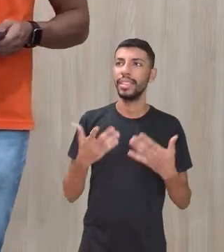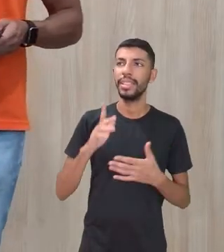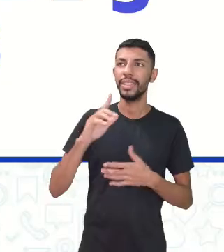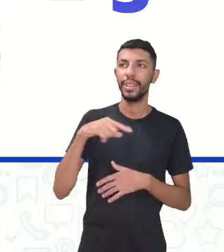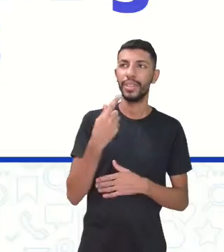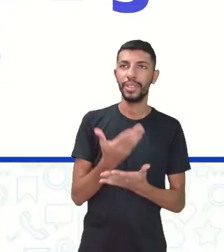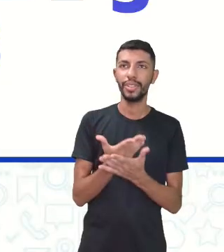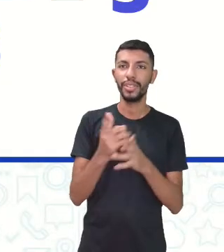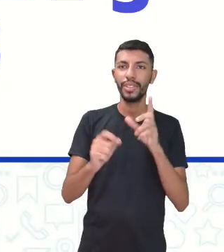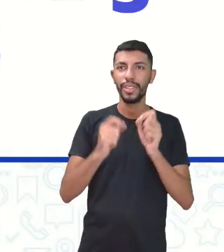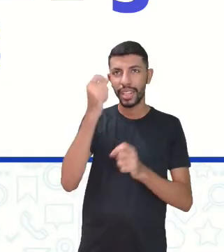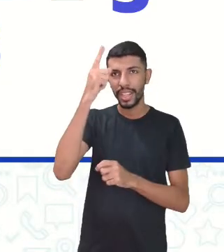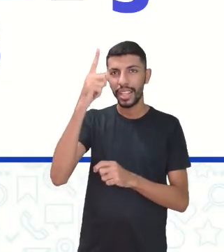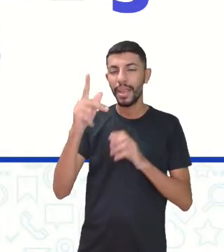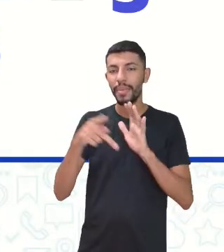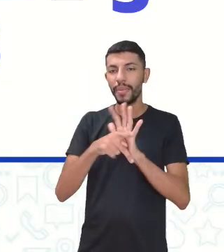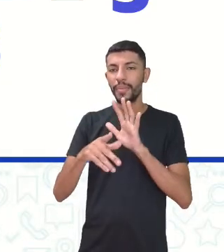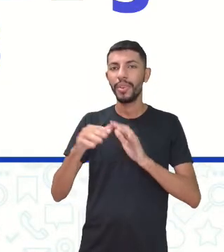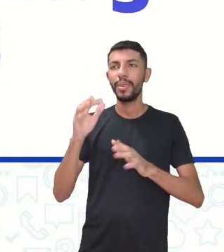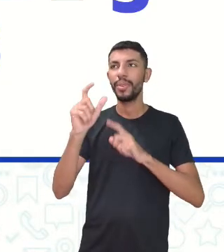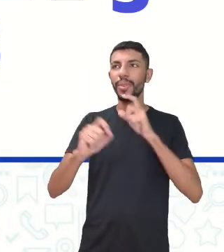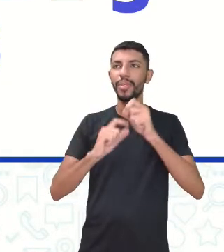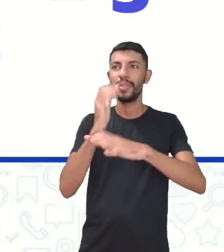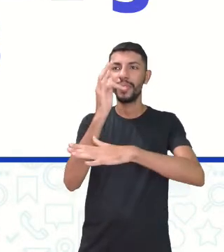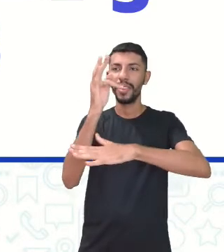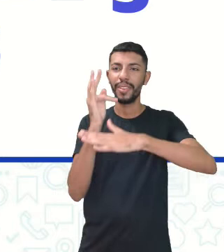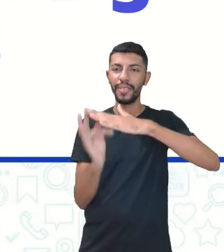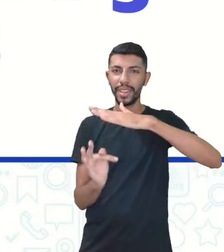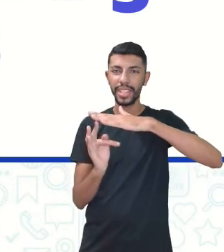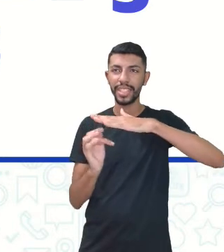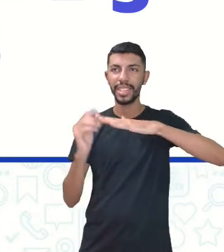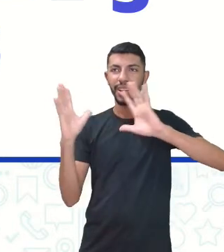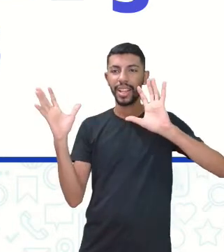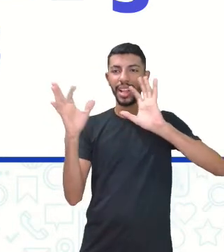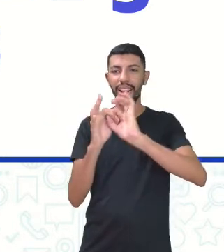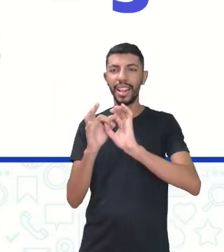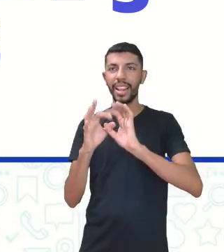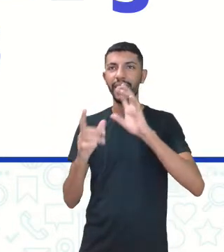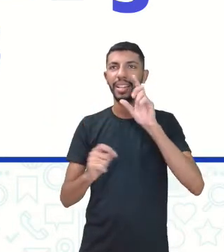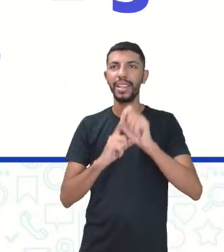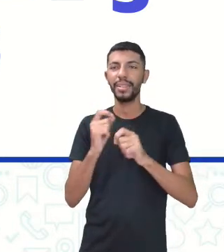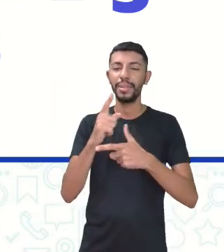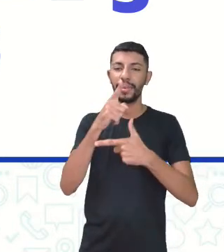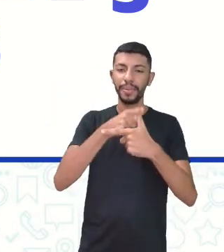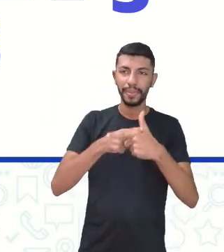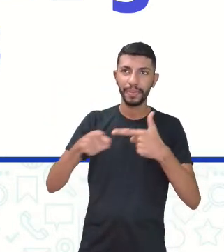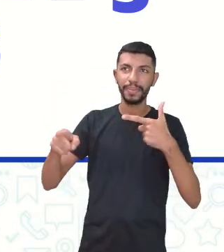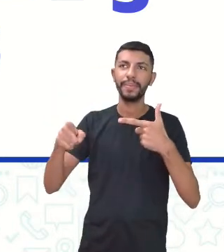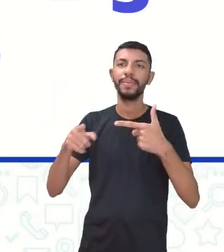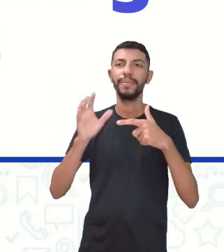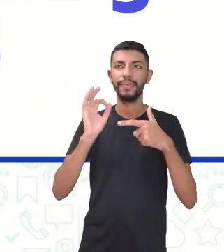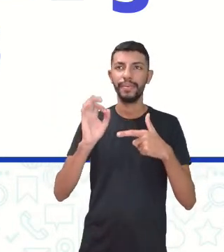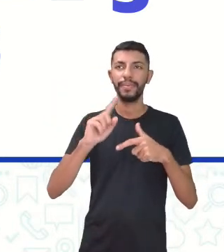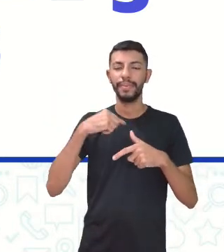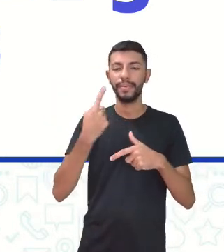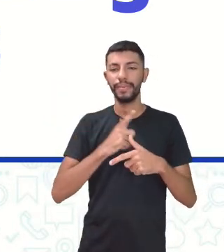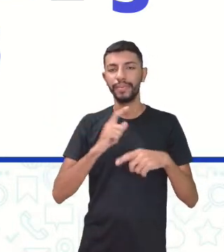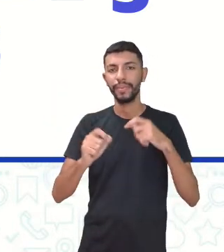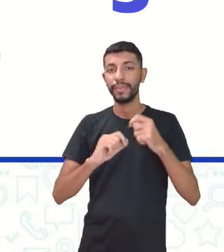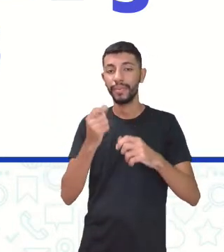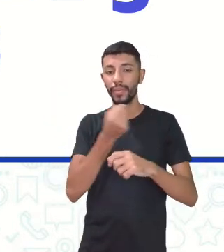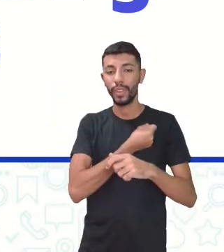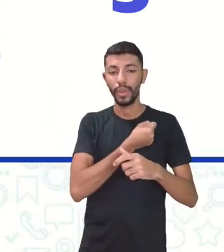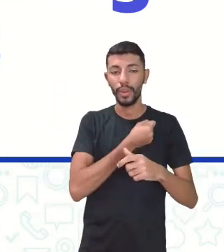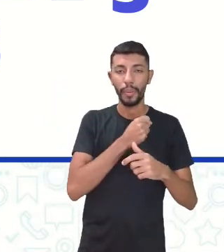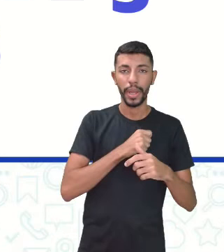fração relacionado, já quer terminar minha aula, relacionado à divisão, né? Quando a gente tem um número